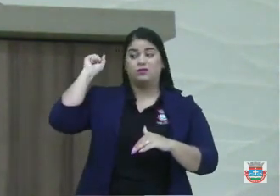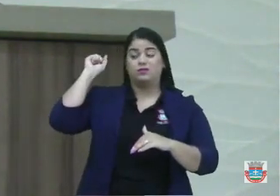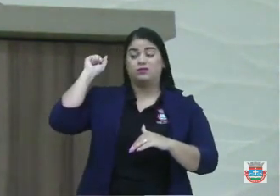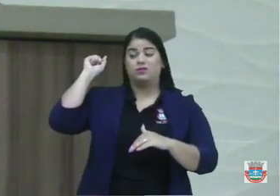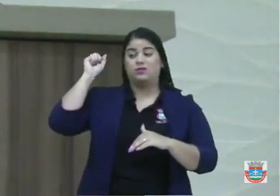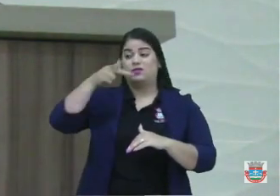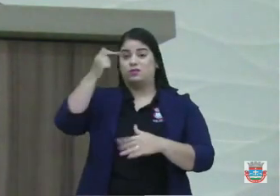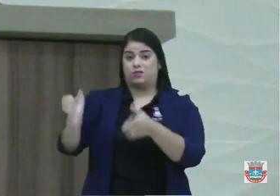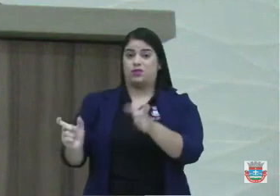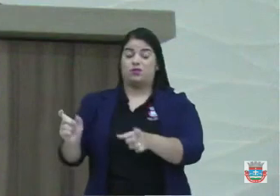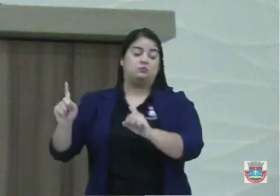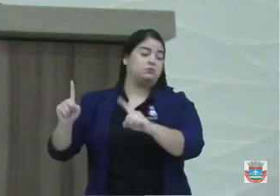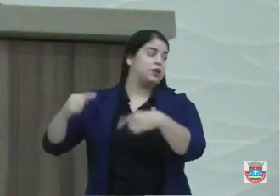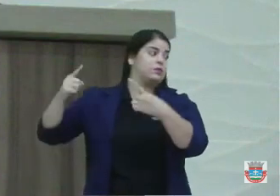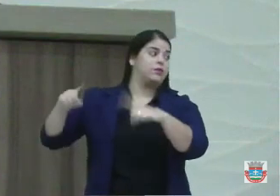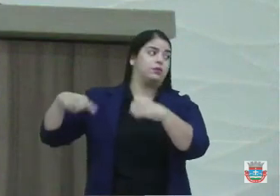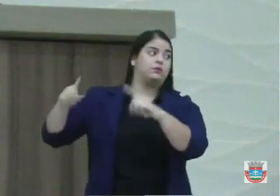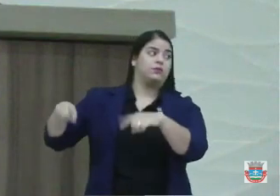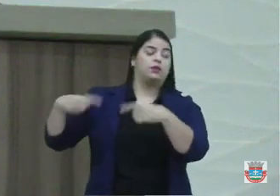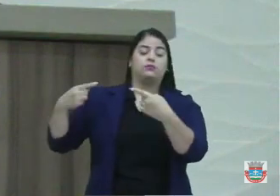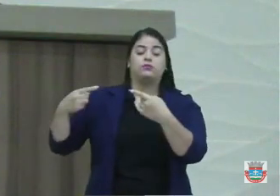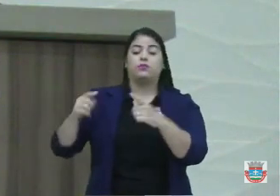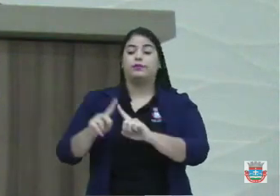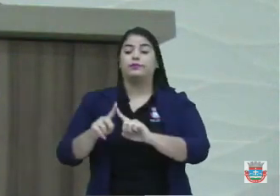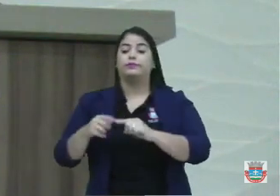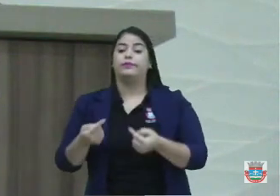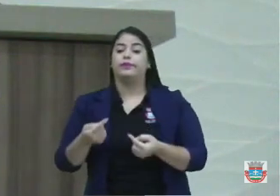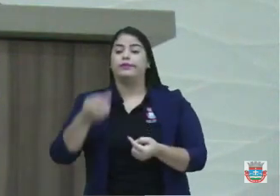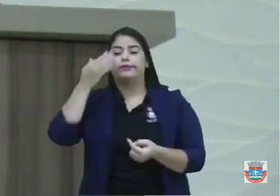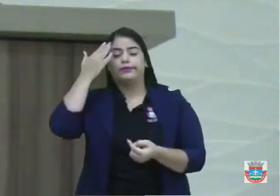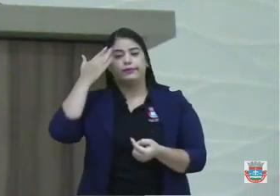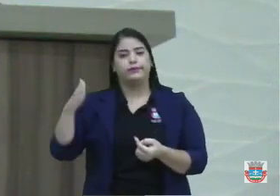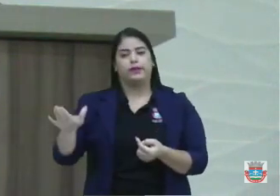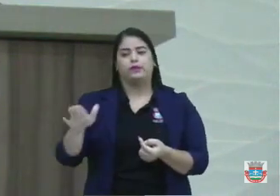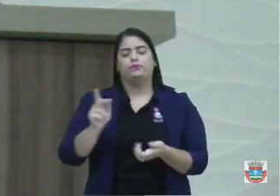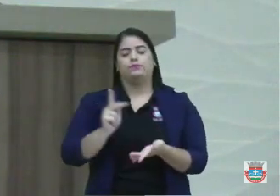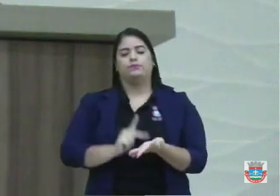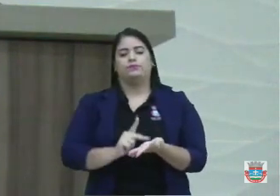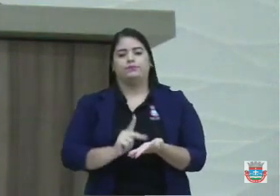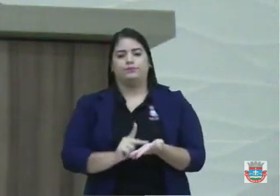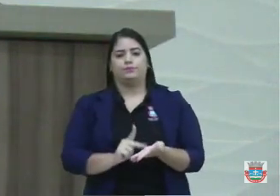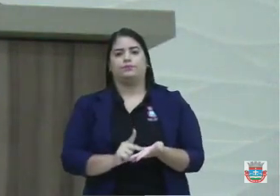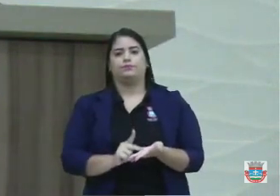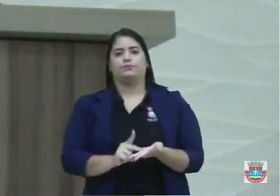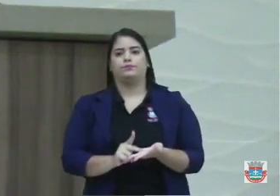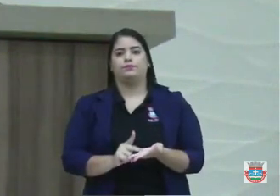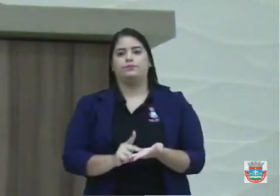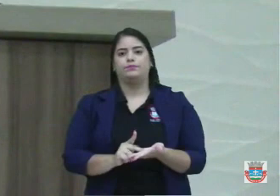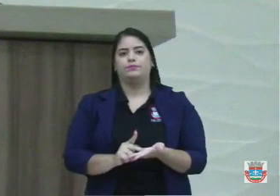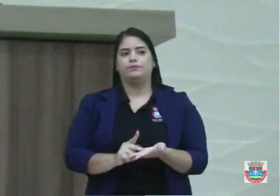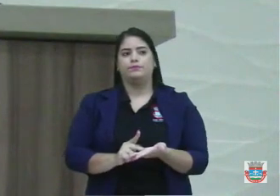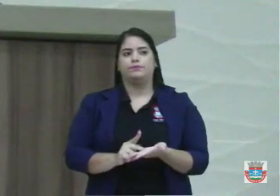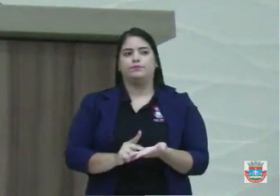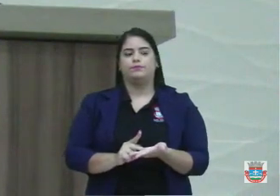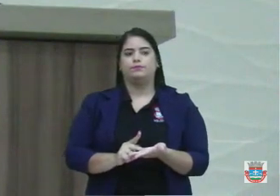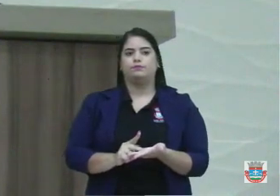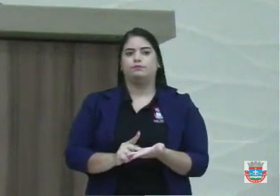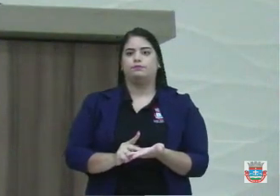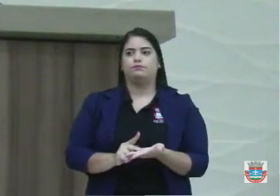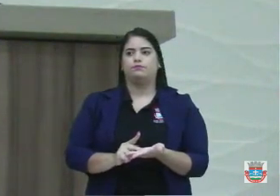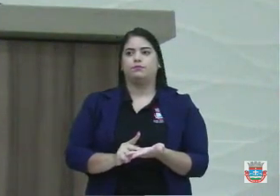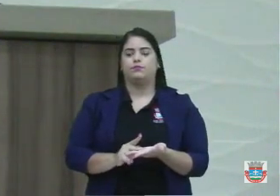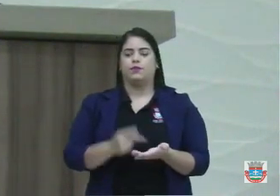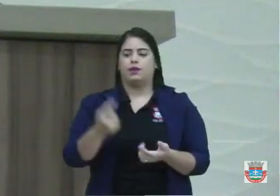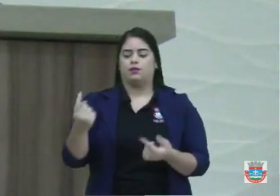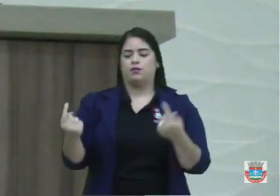vereador ou vereadora, mas Deus sabe de toda a verdade. E a gente não está aqui para brincar de